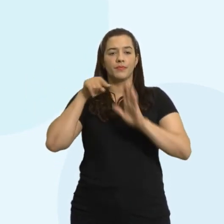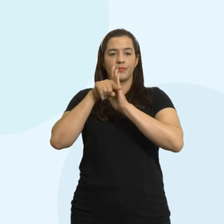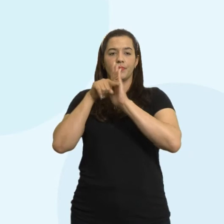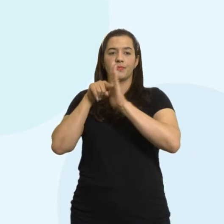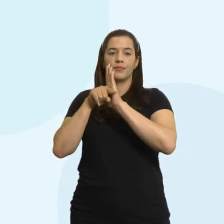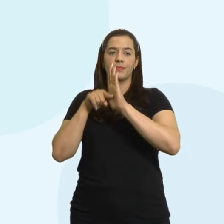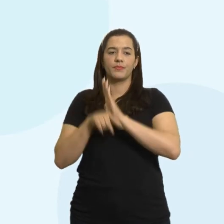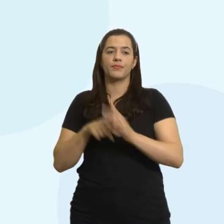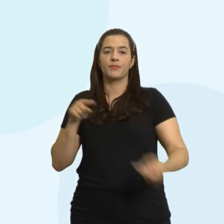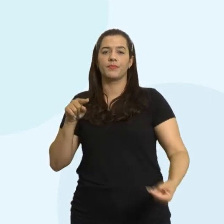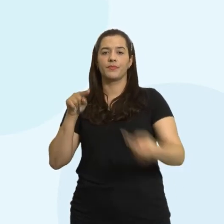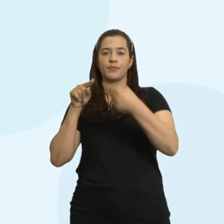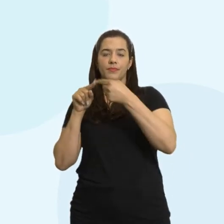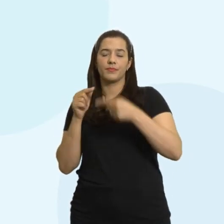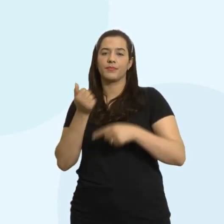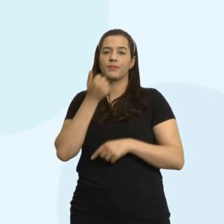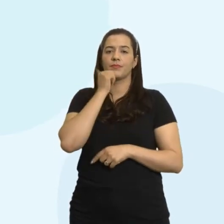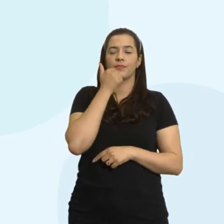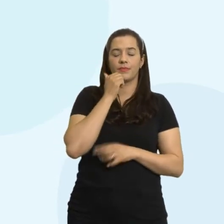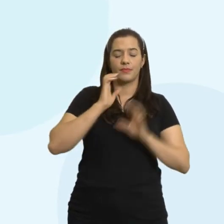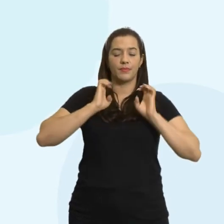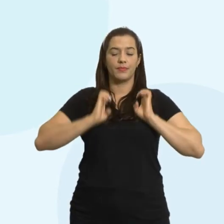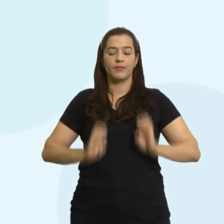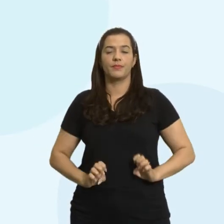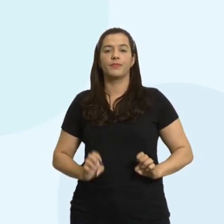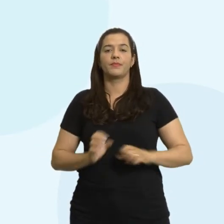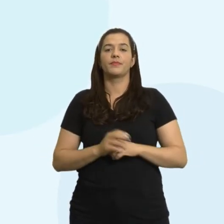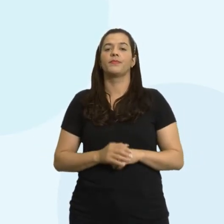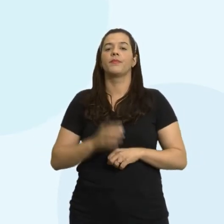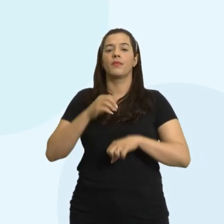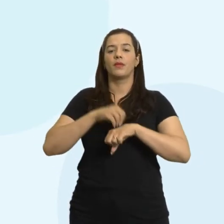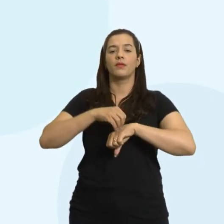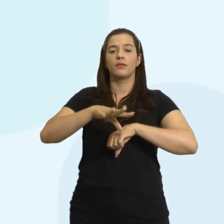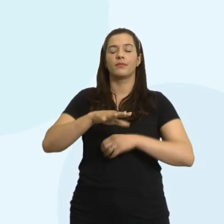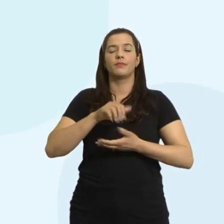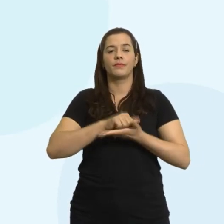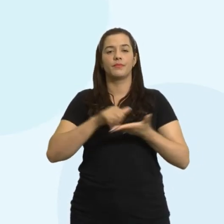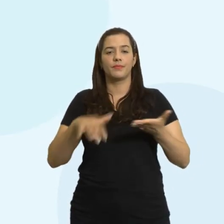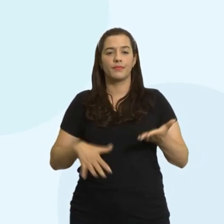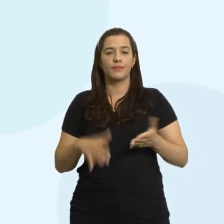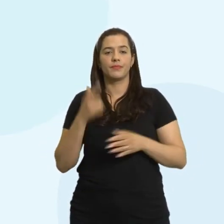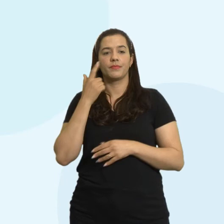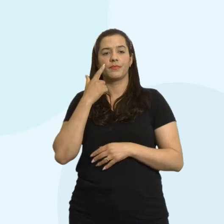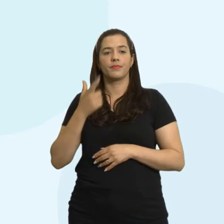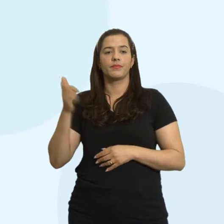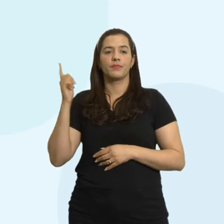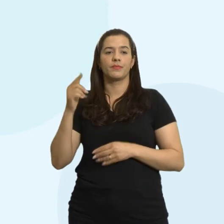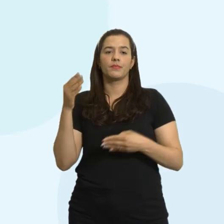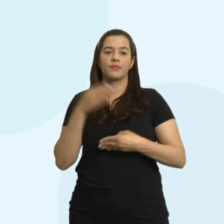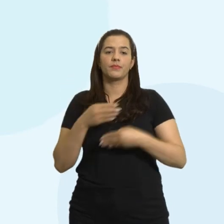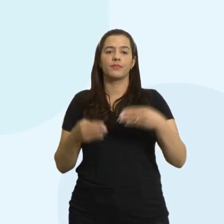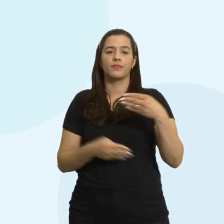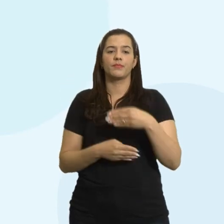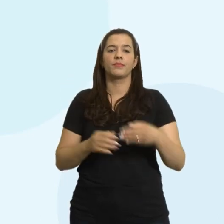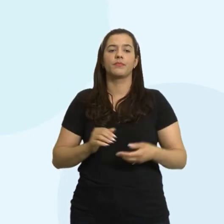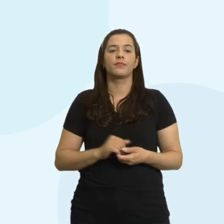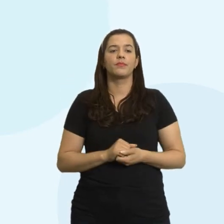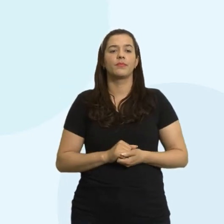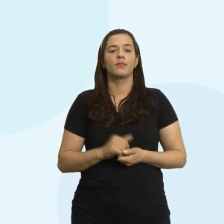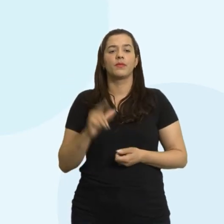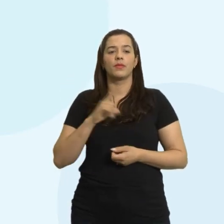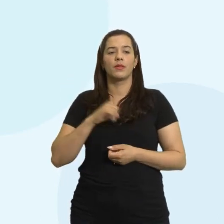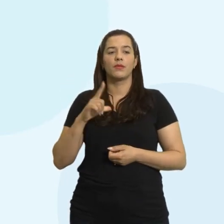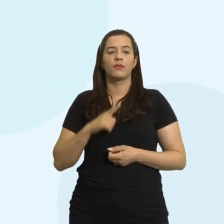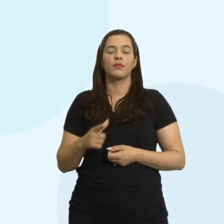implicações da relação entre ciência e ética. A sugestão de atividade, como vocês podem ver no próximo slide, é o tema